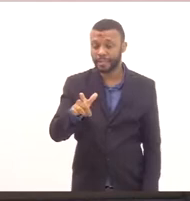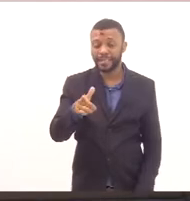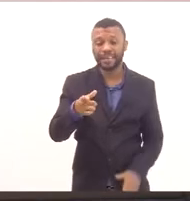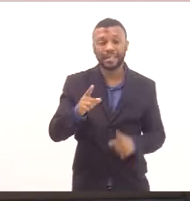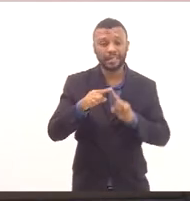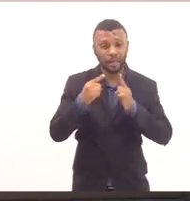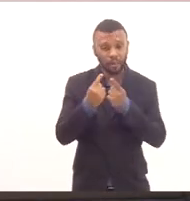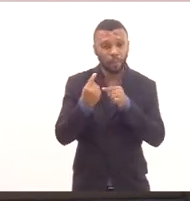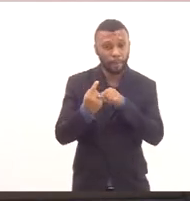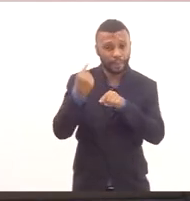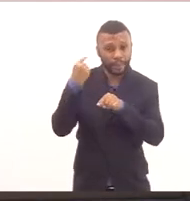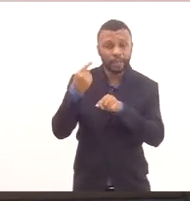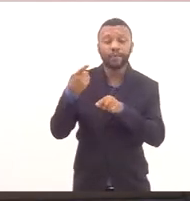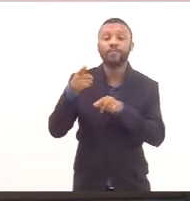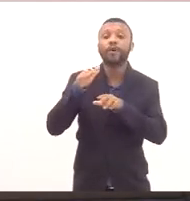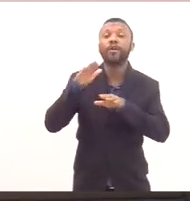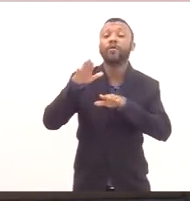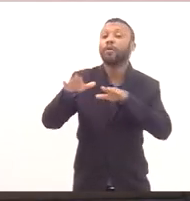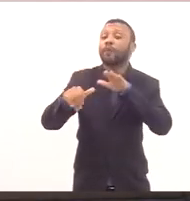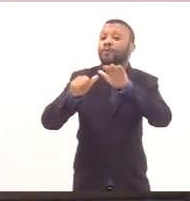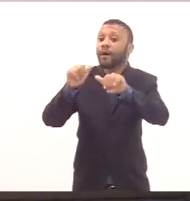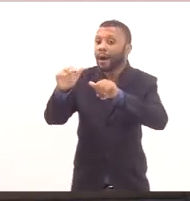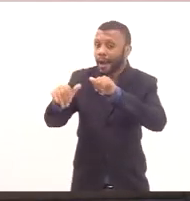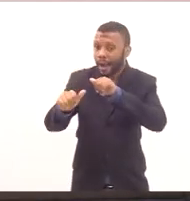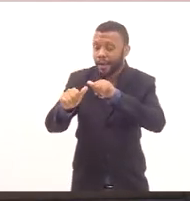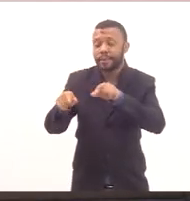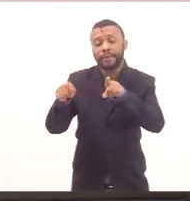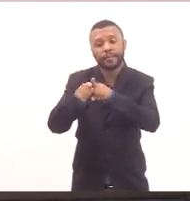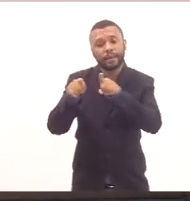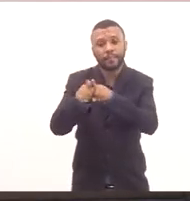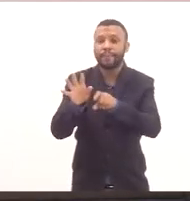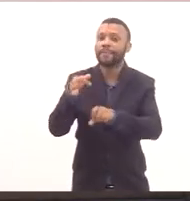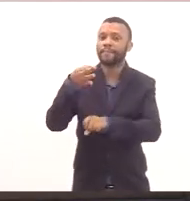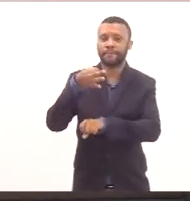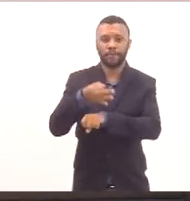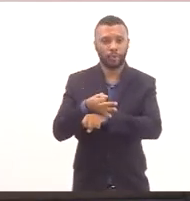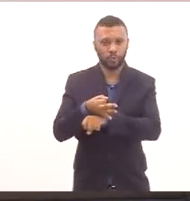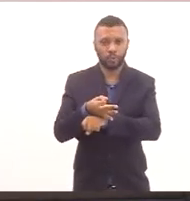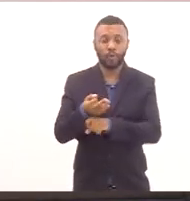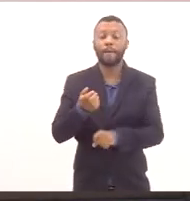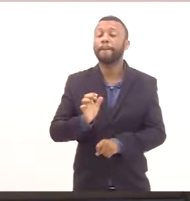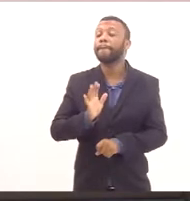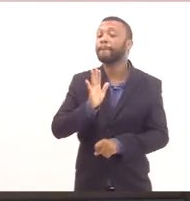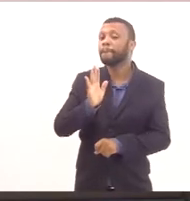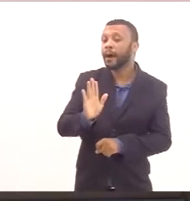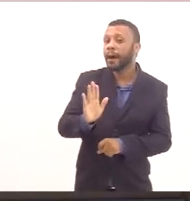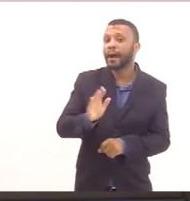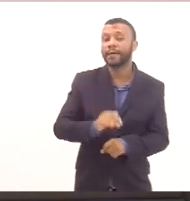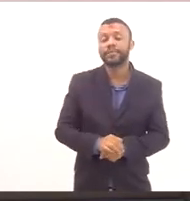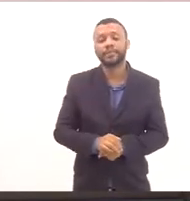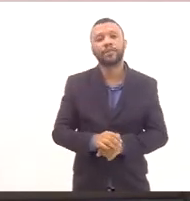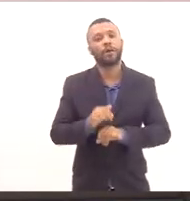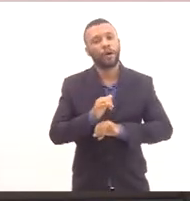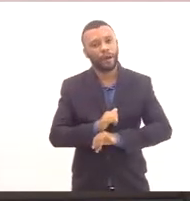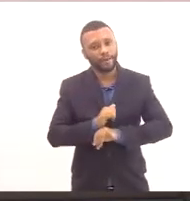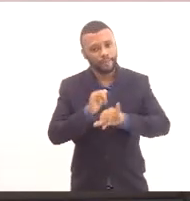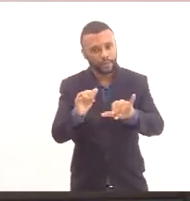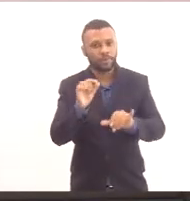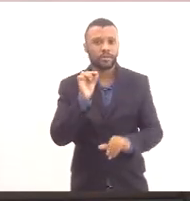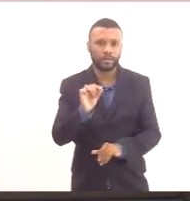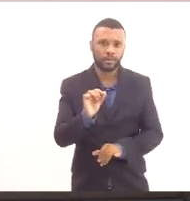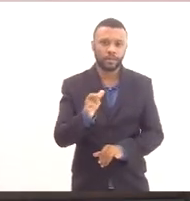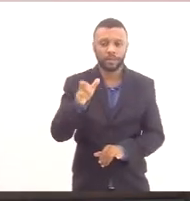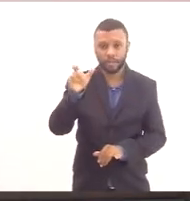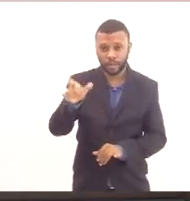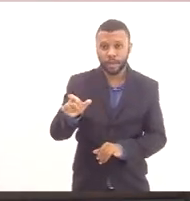na última sessão ele também não está presente mas registro que ele